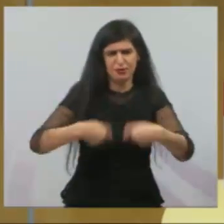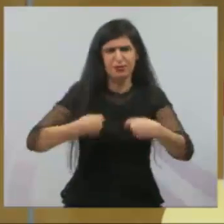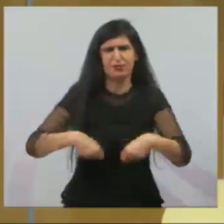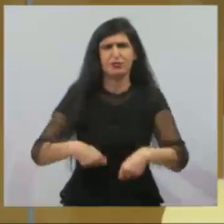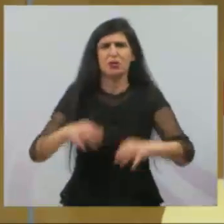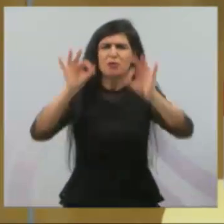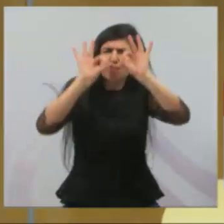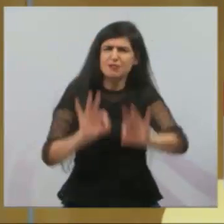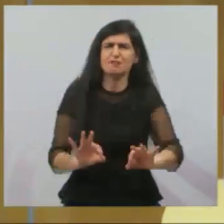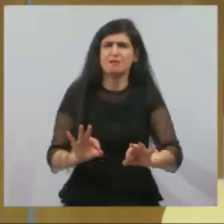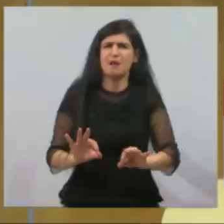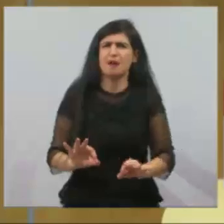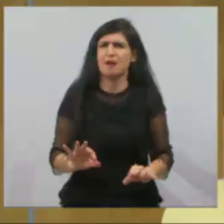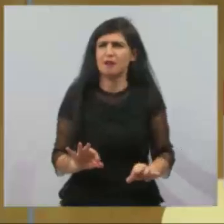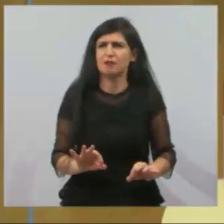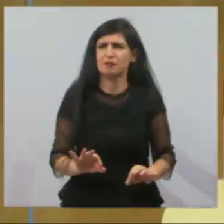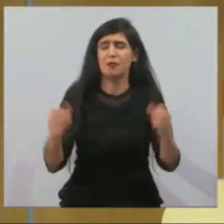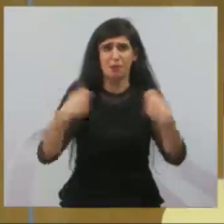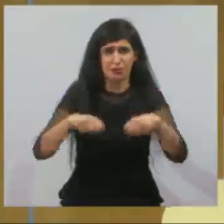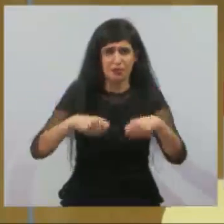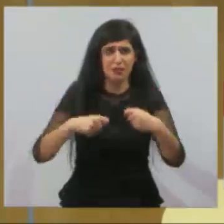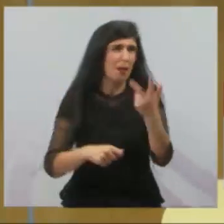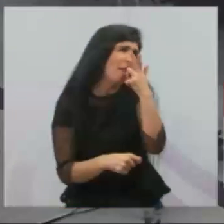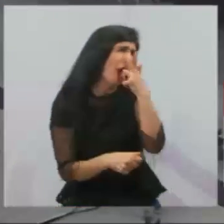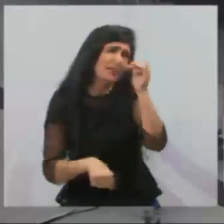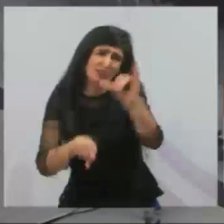mesmo às vezes parecendo impopular.